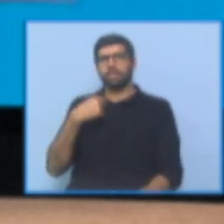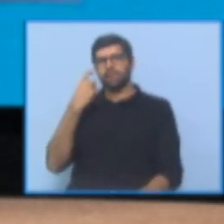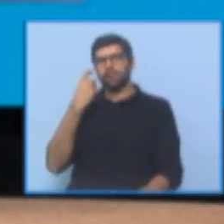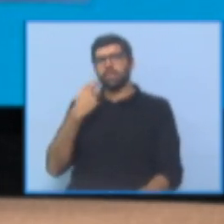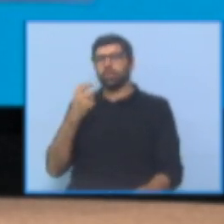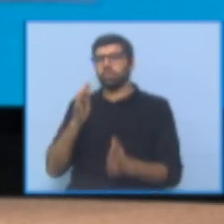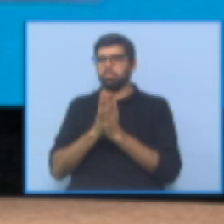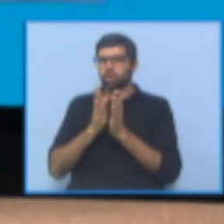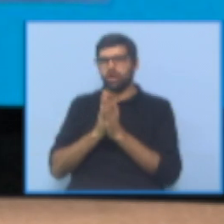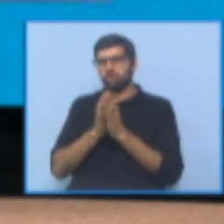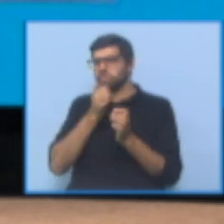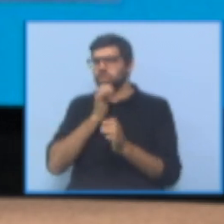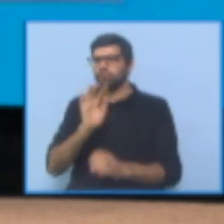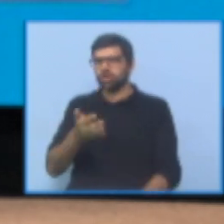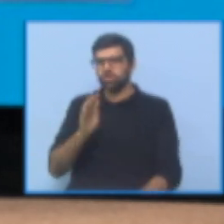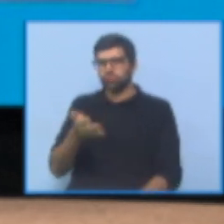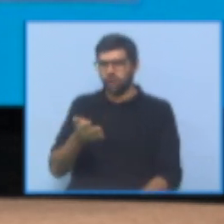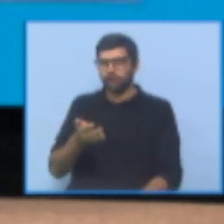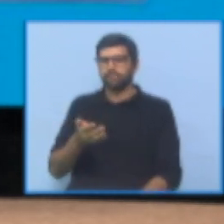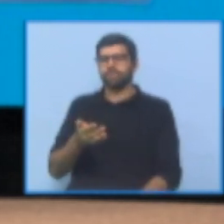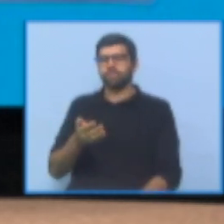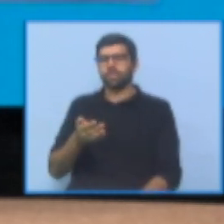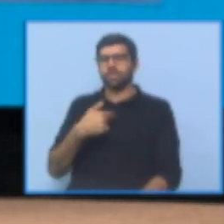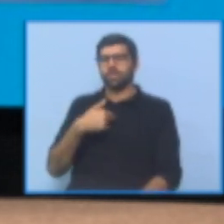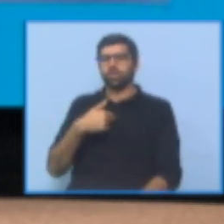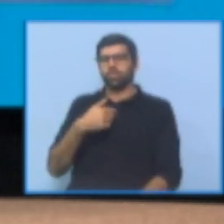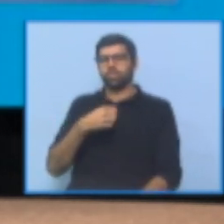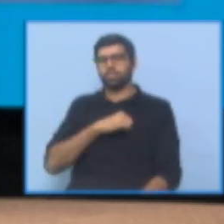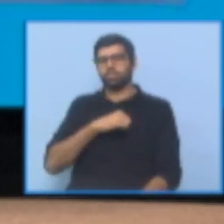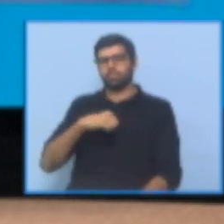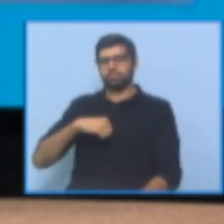estaria já decidido, que seria, digamos, a patrona,